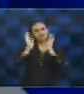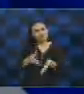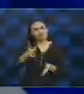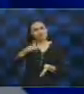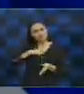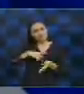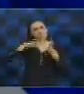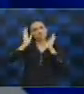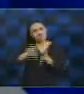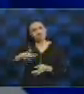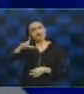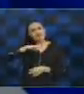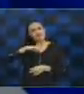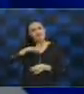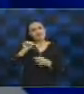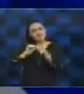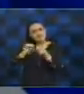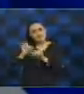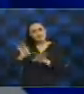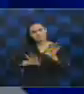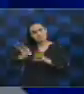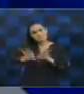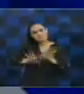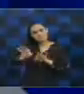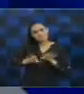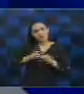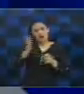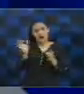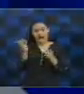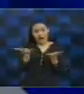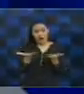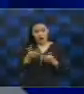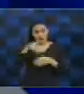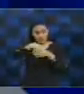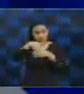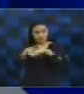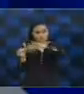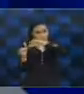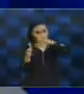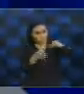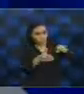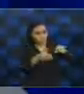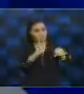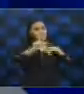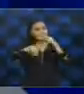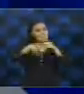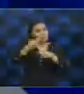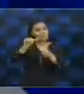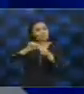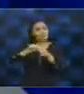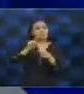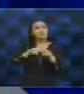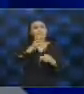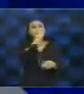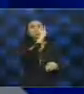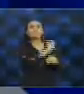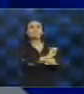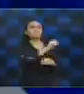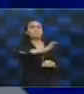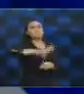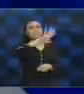já estou mandando, e espero apenas que passe o período eleitoral, para nós não deixarmos o polo passivo ficando